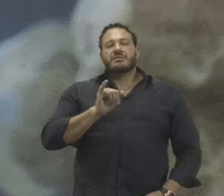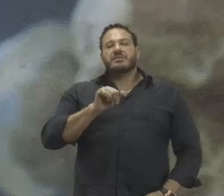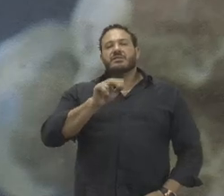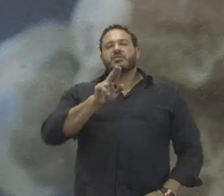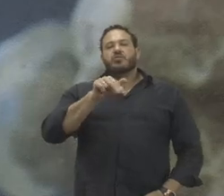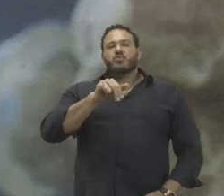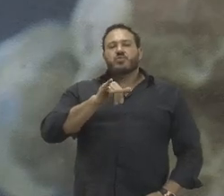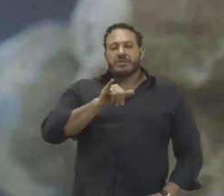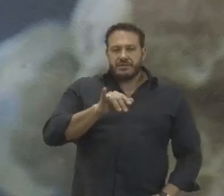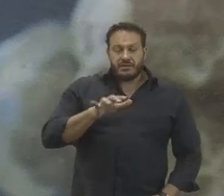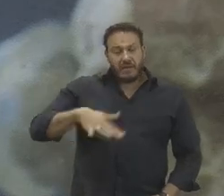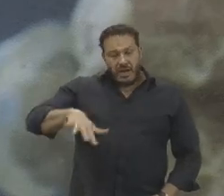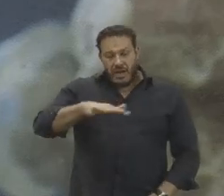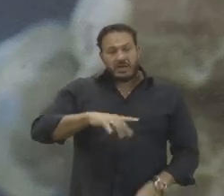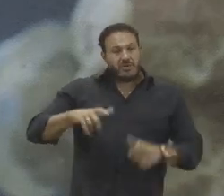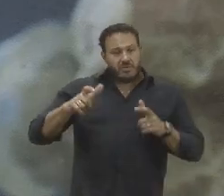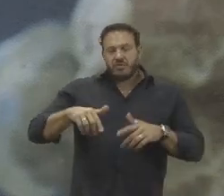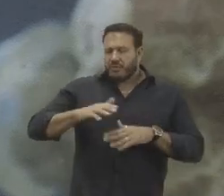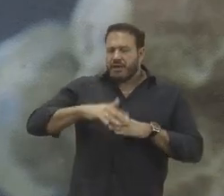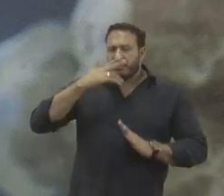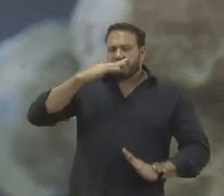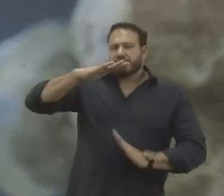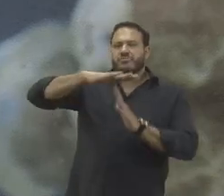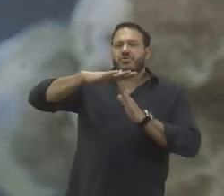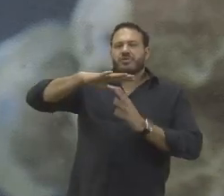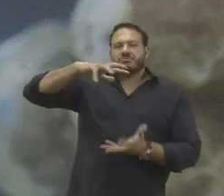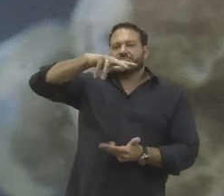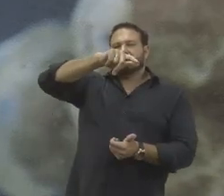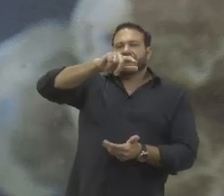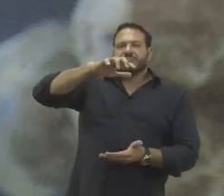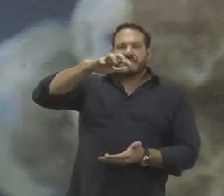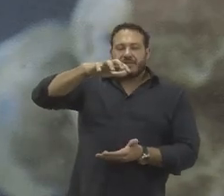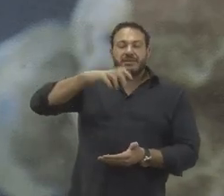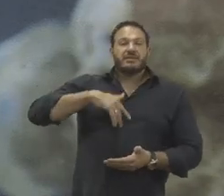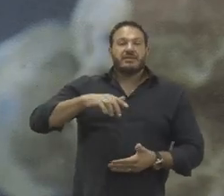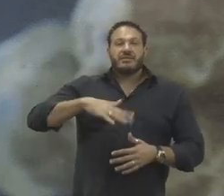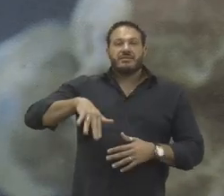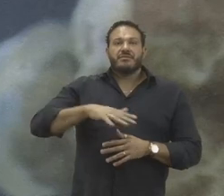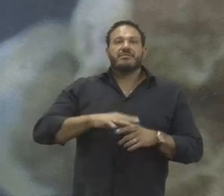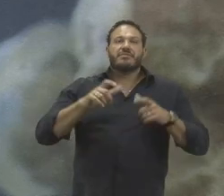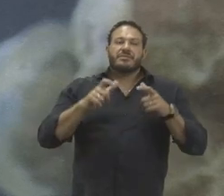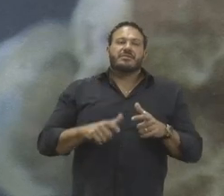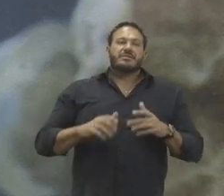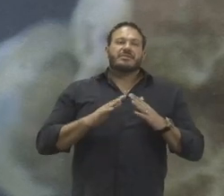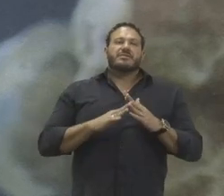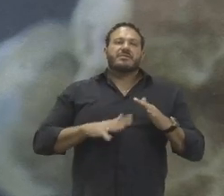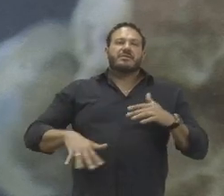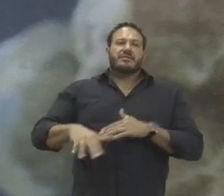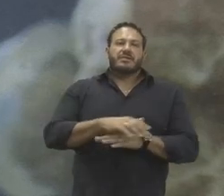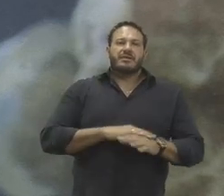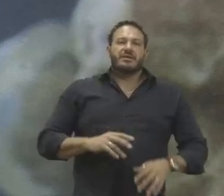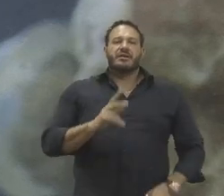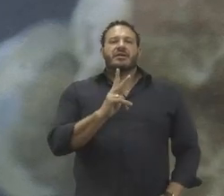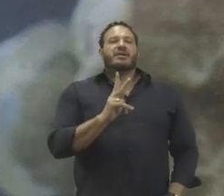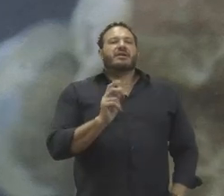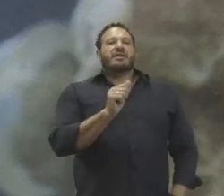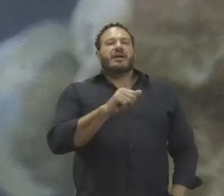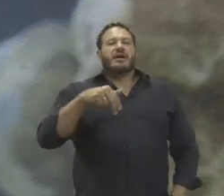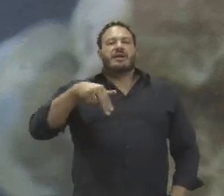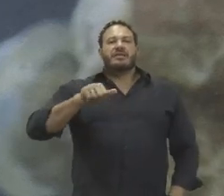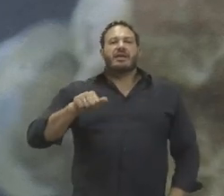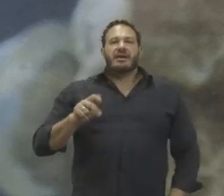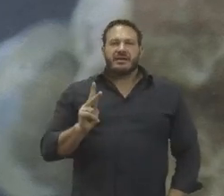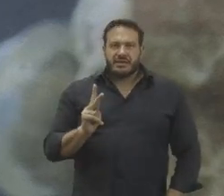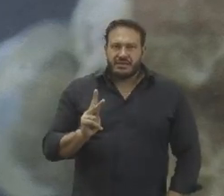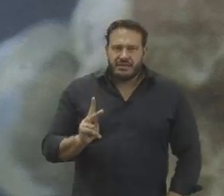lá Esse é a turma mais ao Norte do planeta né E eles moram Numa cidade chamada um Vilarejo chamado canac não é não